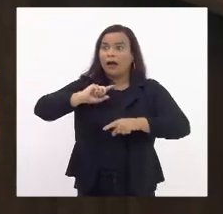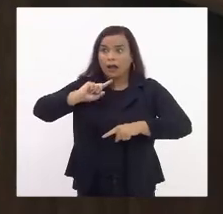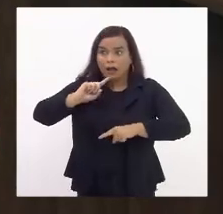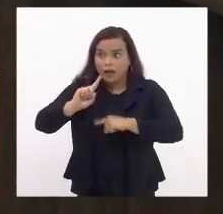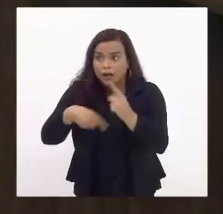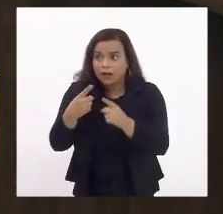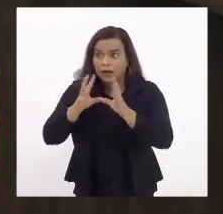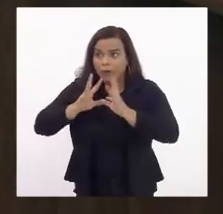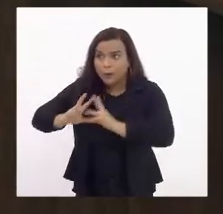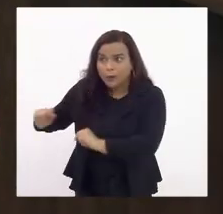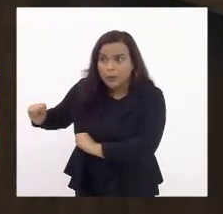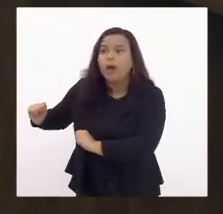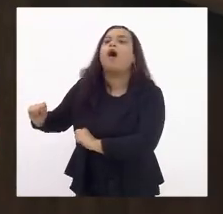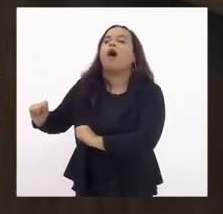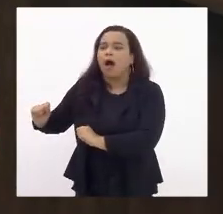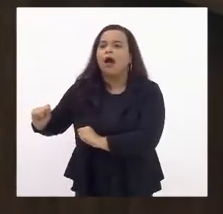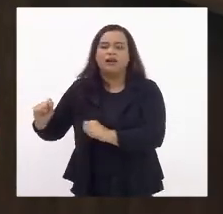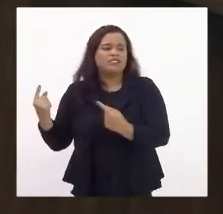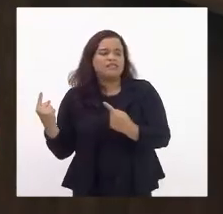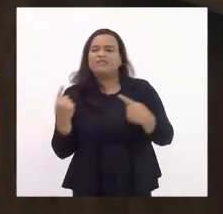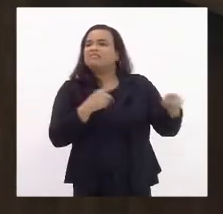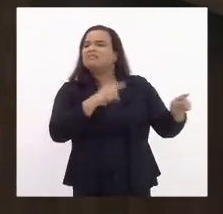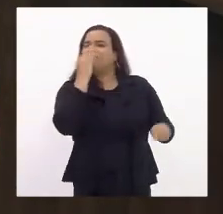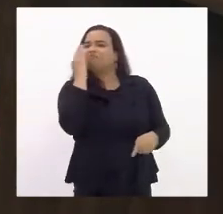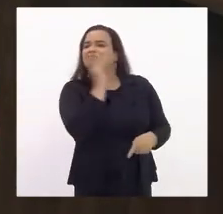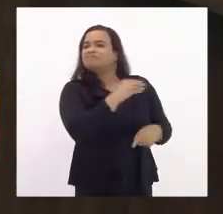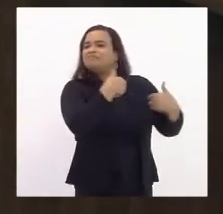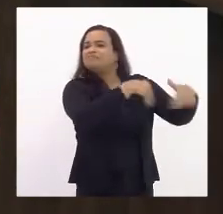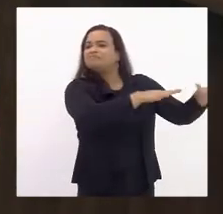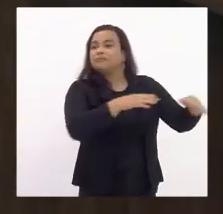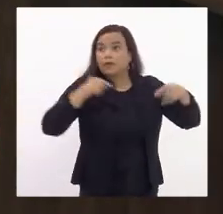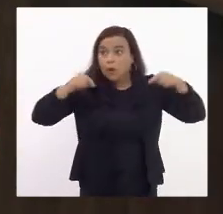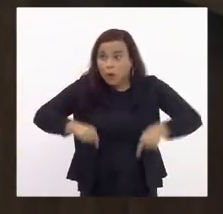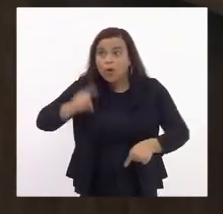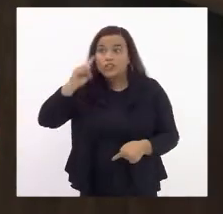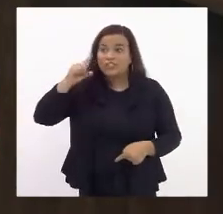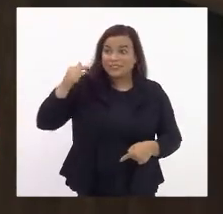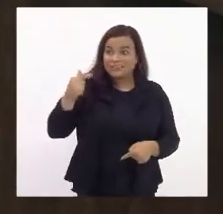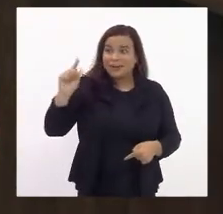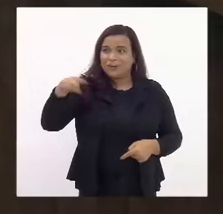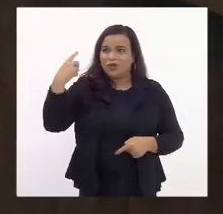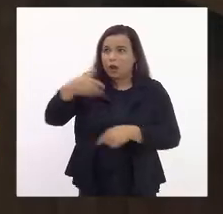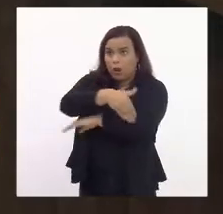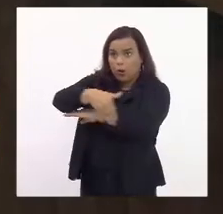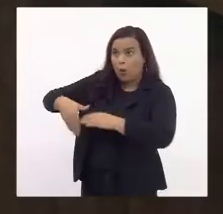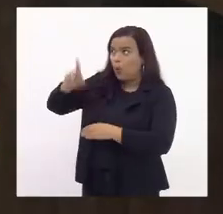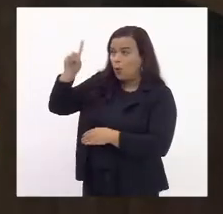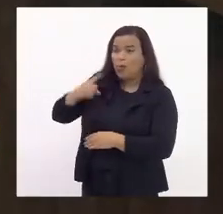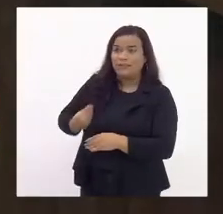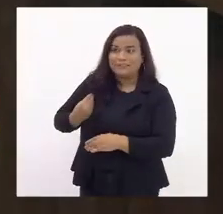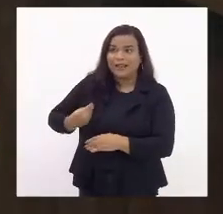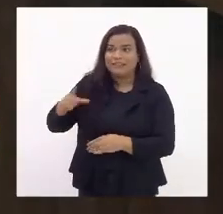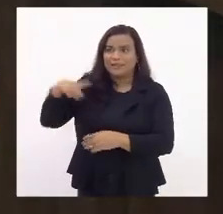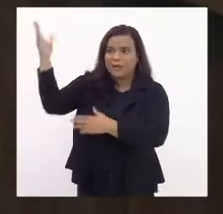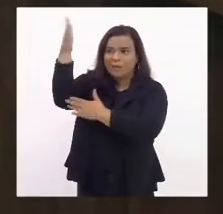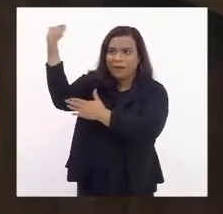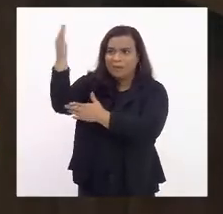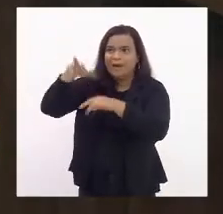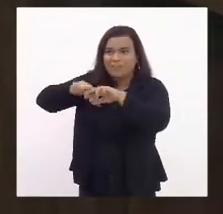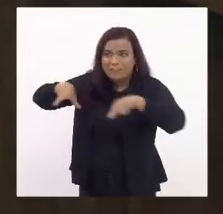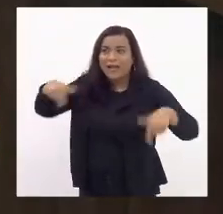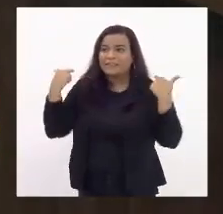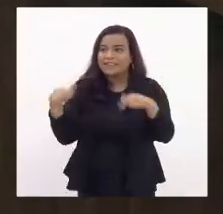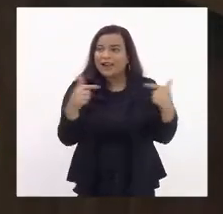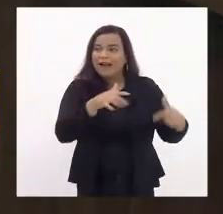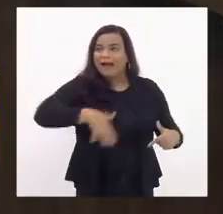dia 7, estávamos na rua lutando, tem várias bandeiras dos trabalhadores da área da